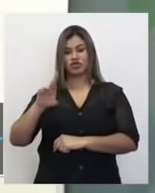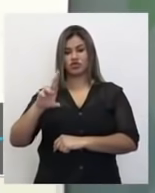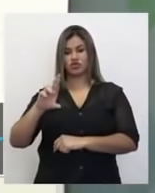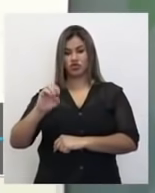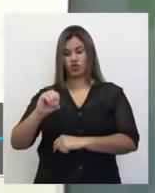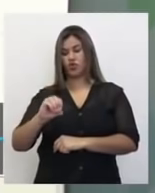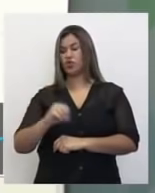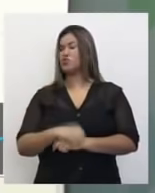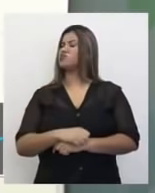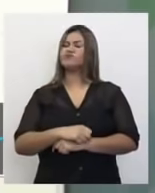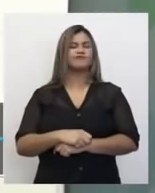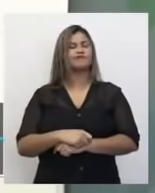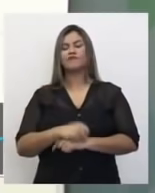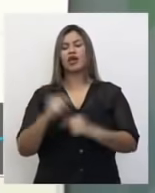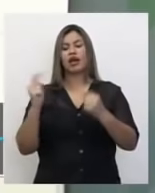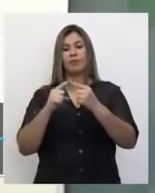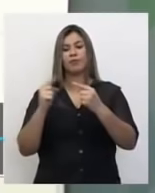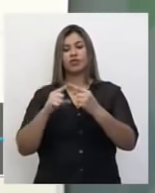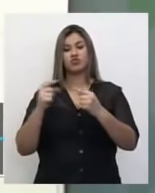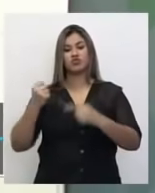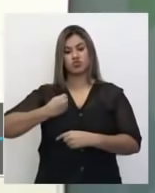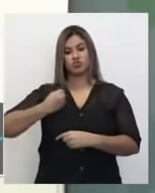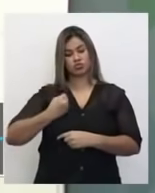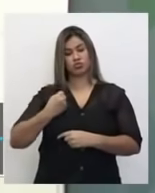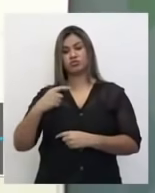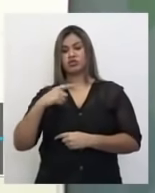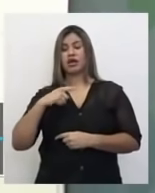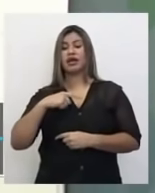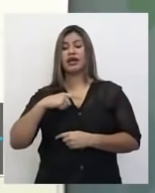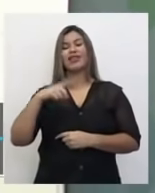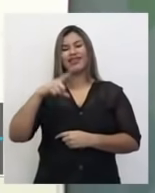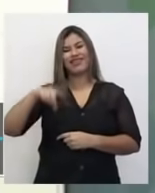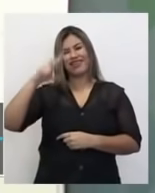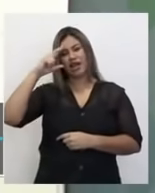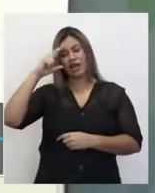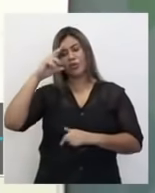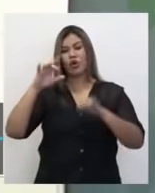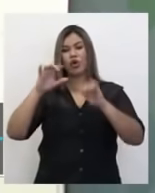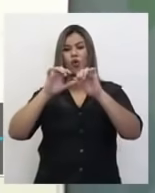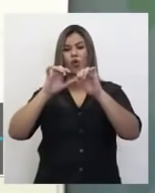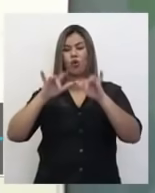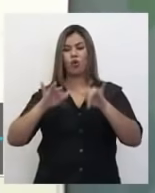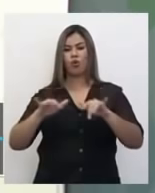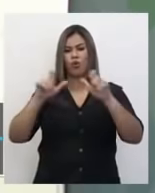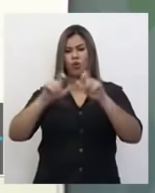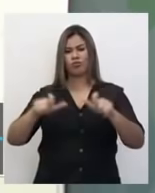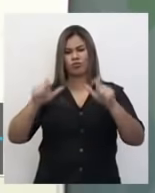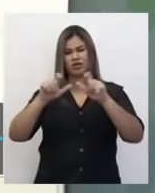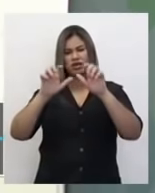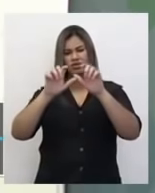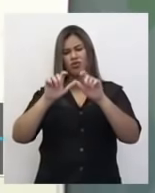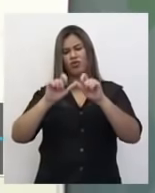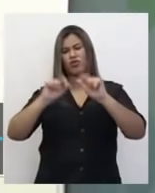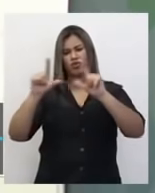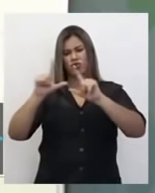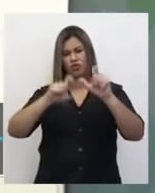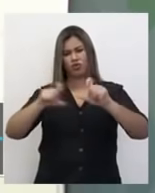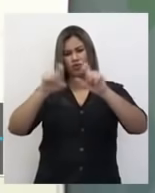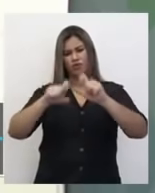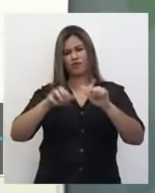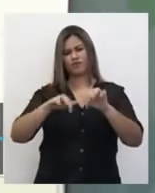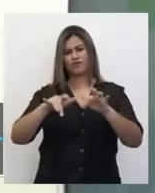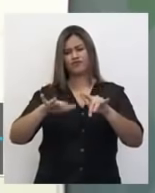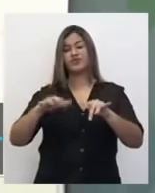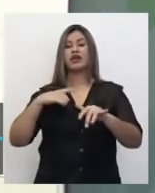quê? Quando a gente fala de um computador, a gente tem que lembrar que os componentes eletrônicos, eles vão ler justamente os seus os impulsos